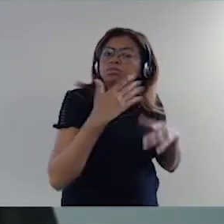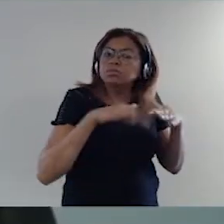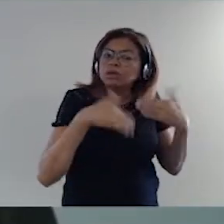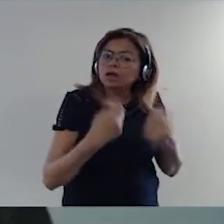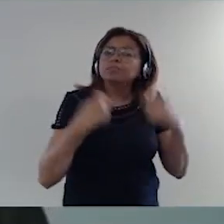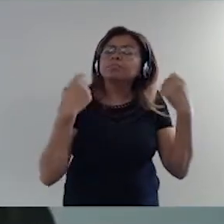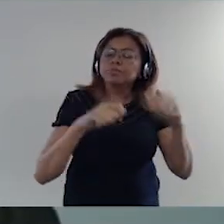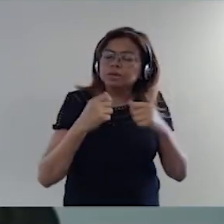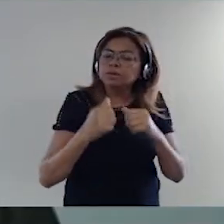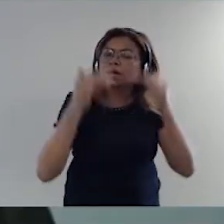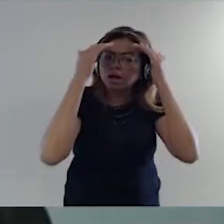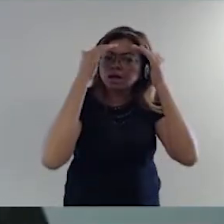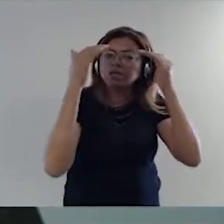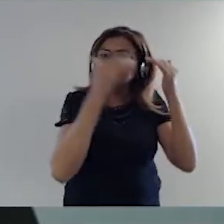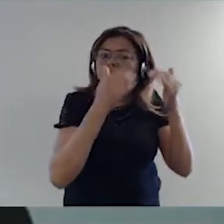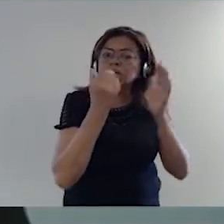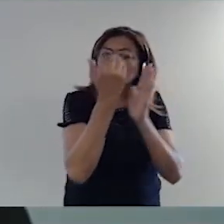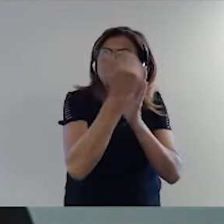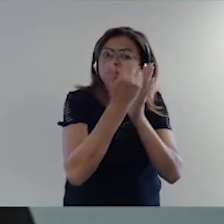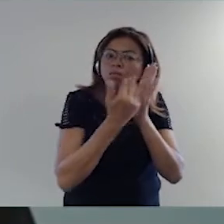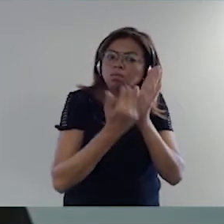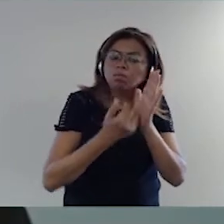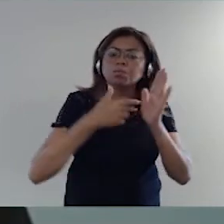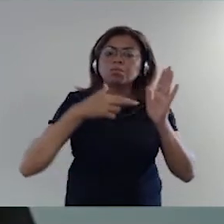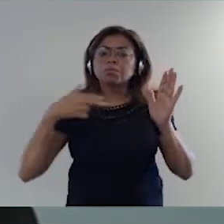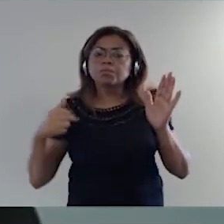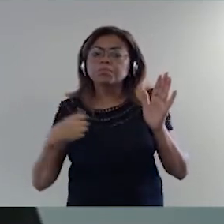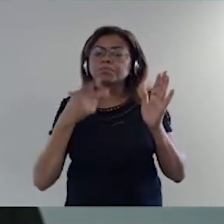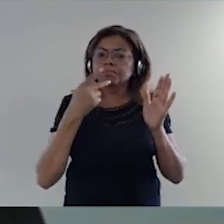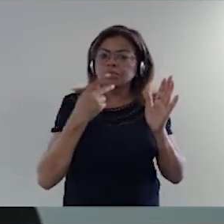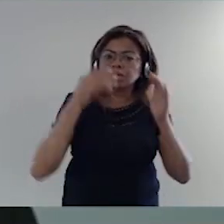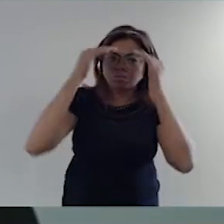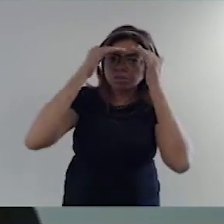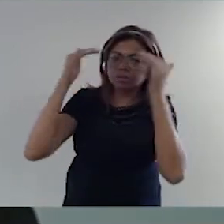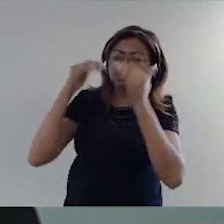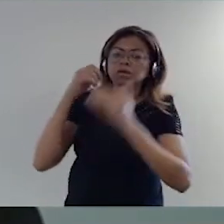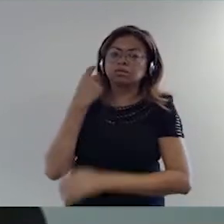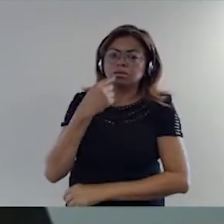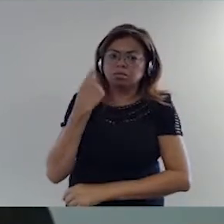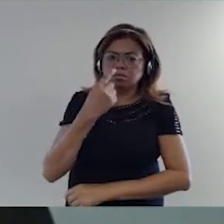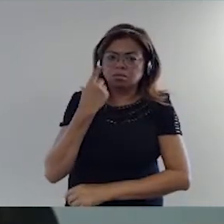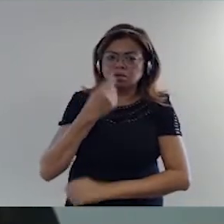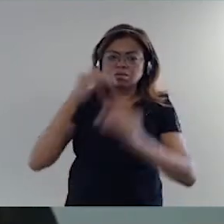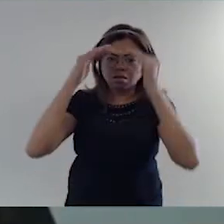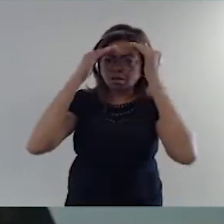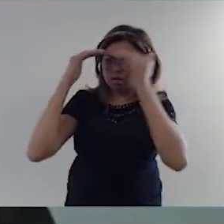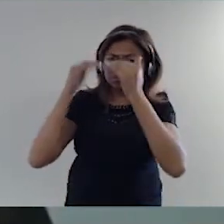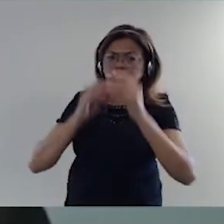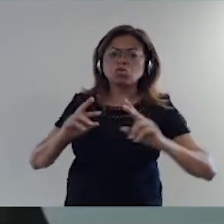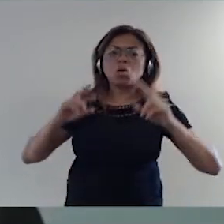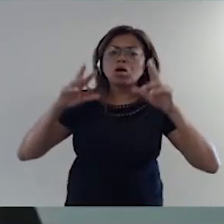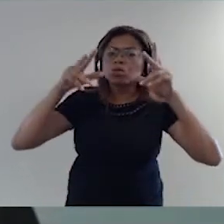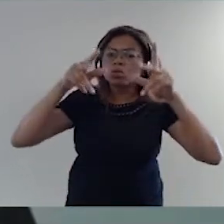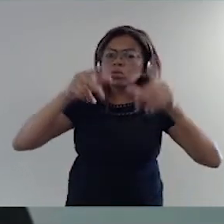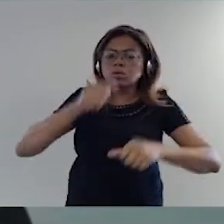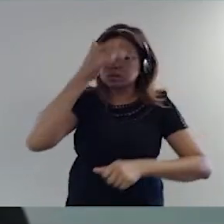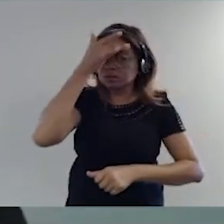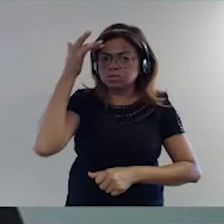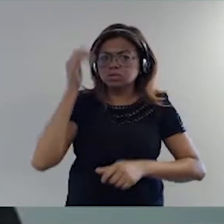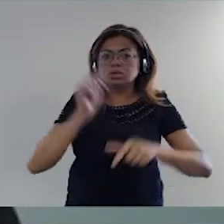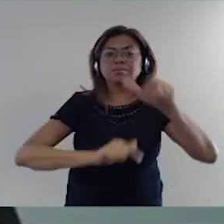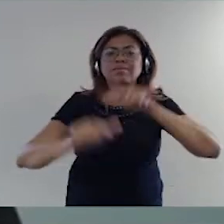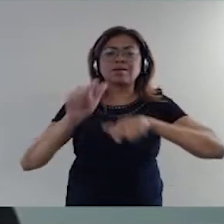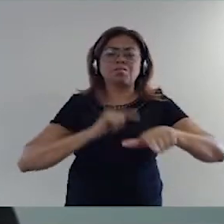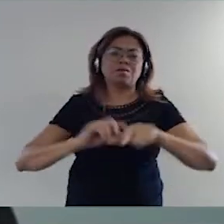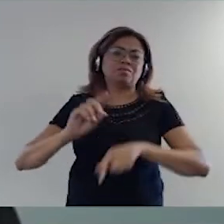de liturgia, em especial o respeito à advocacia, o respeito a todos os operadores do direito. E quando